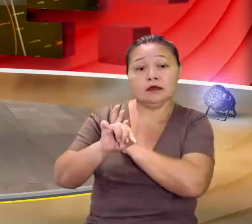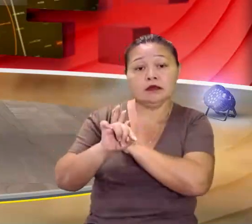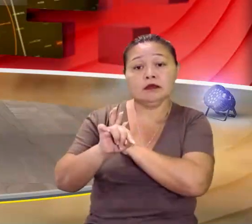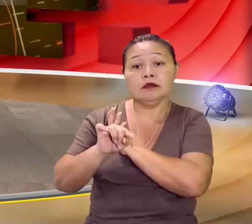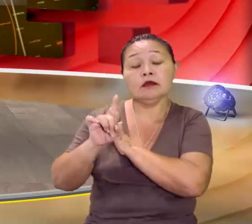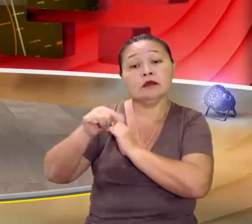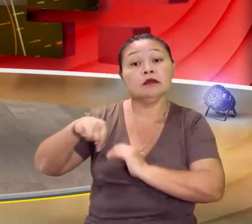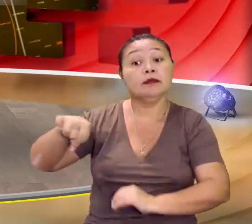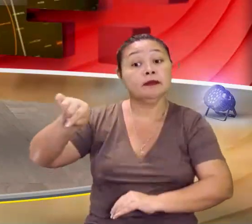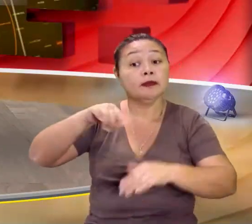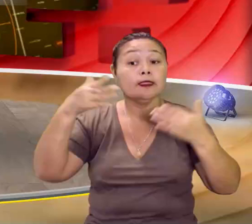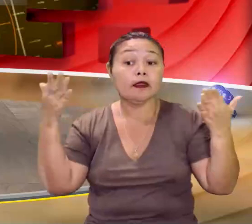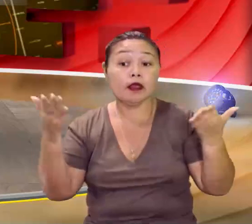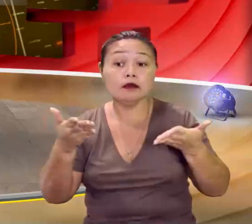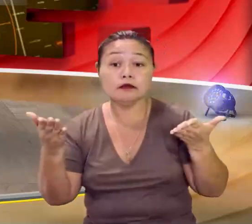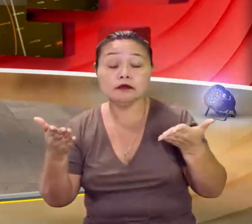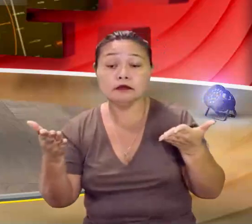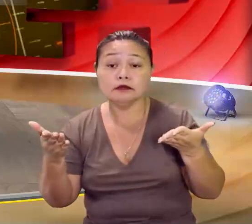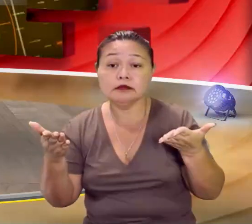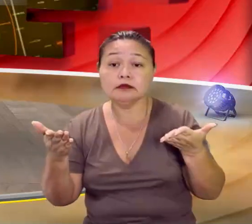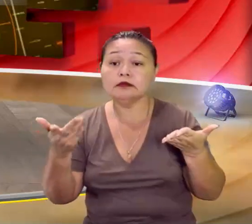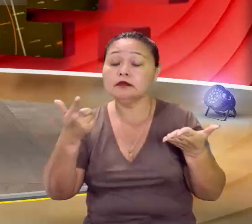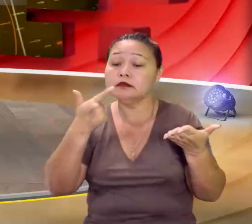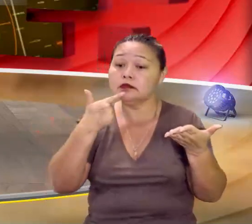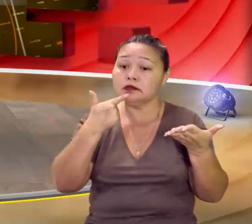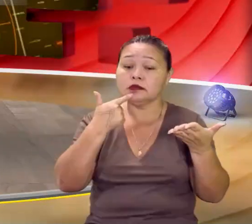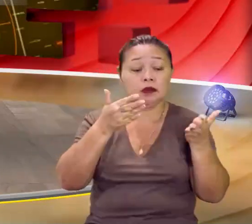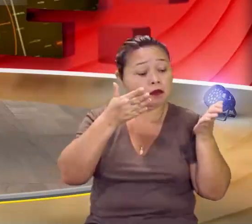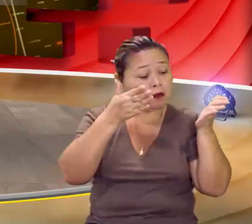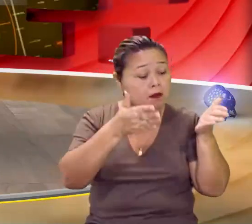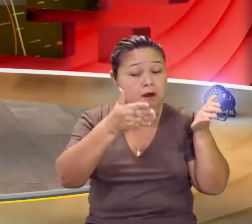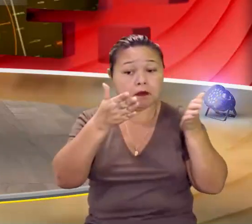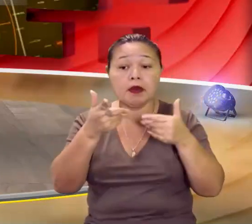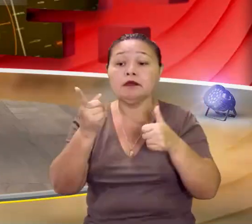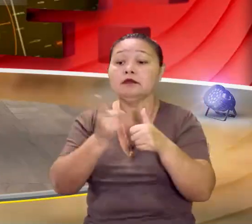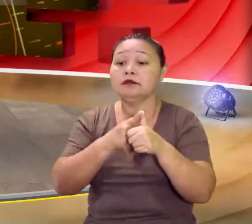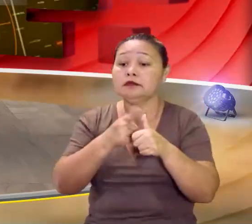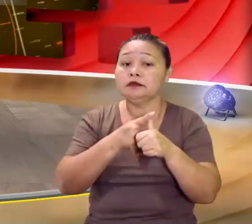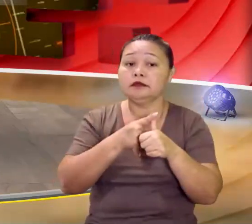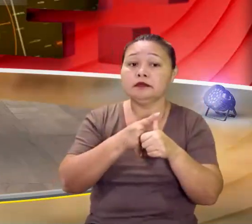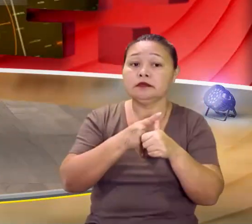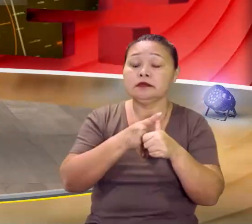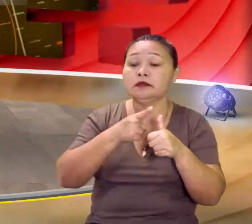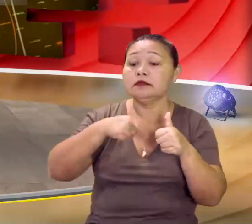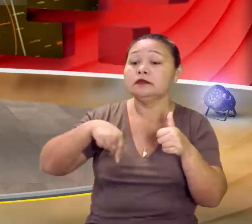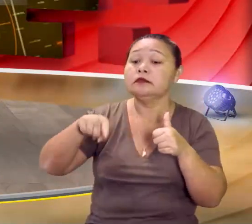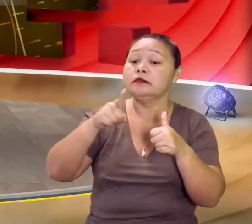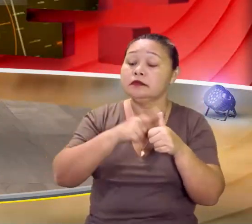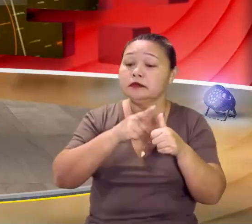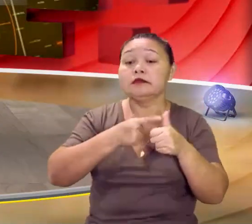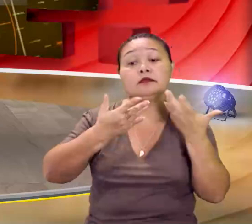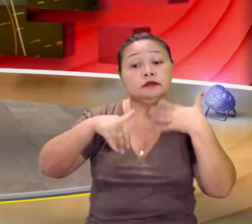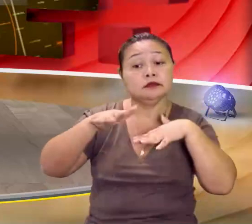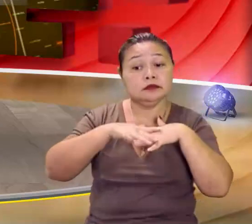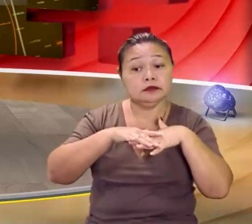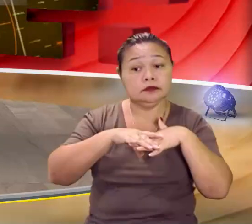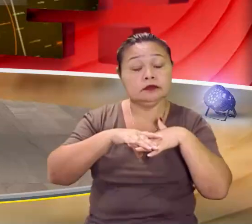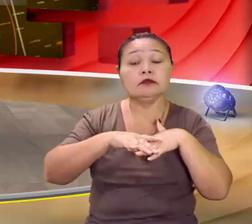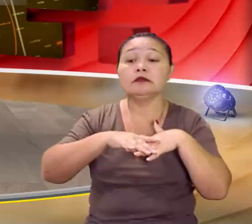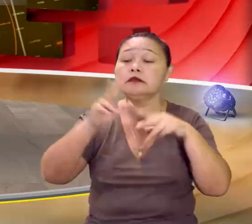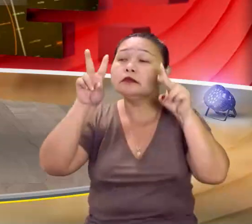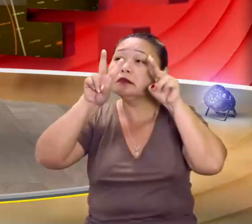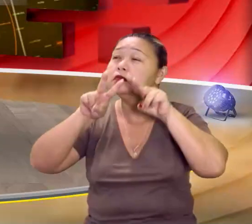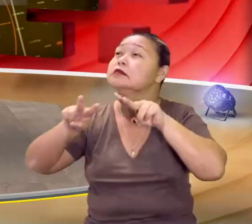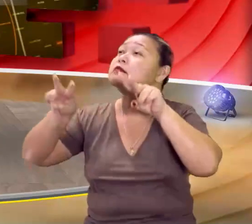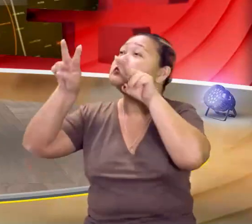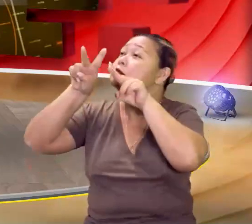Né? E é agora que, olha só, passamos por 2 etapas. A primeira etapa é a etapa matemática, né, de você